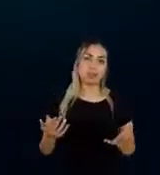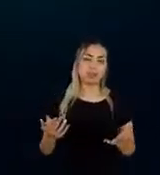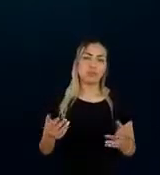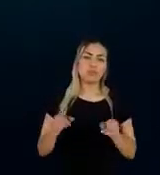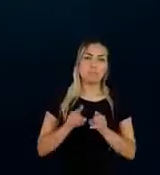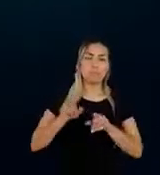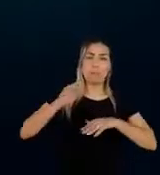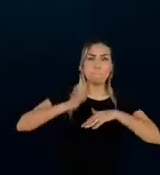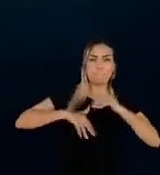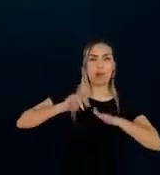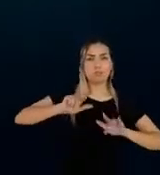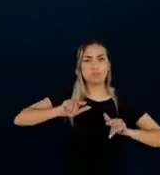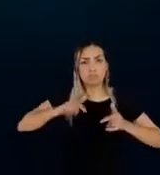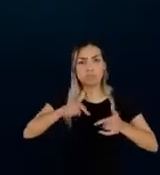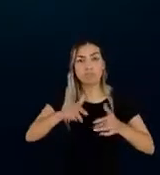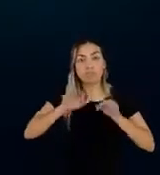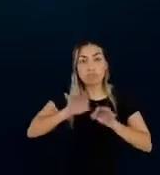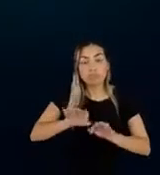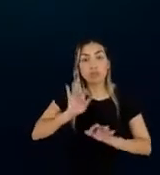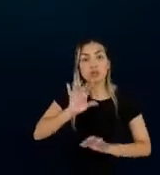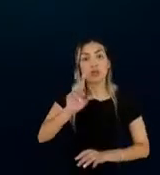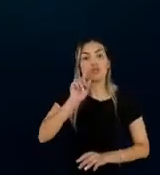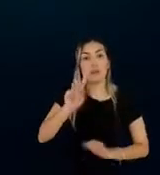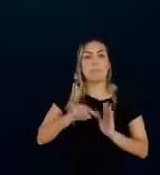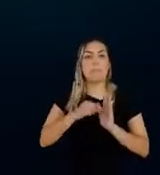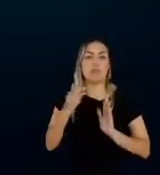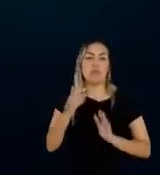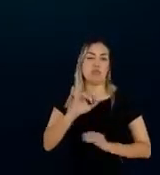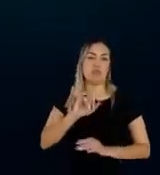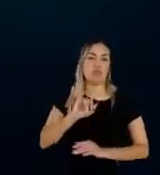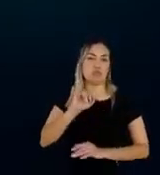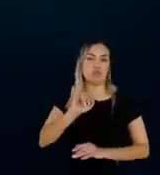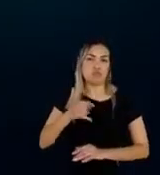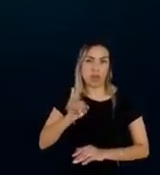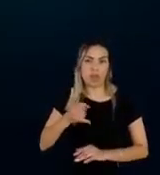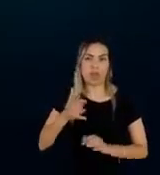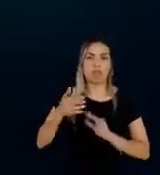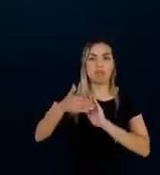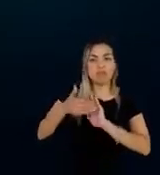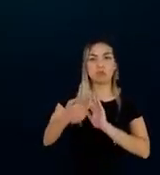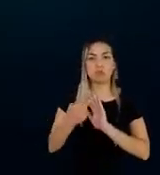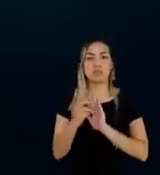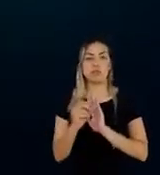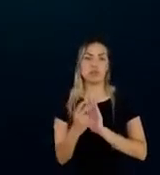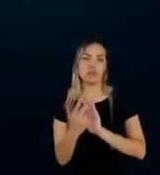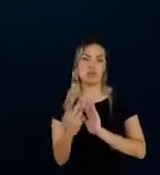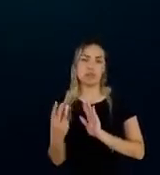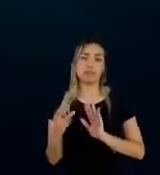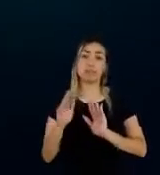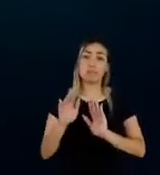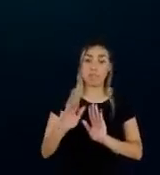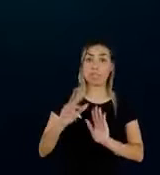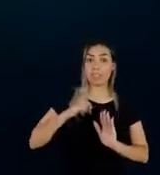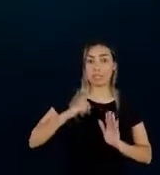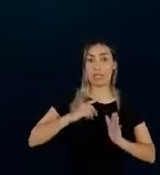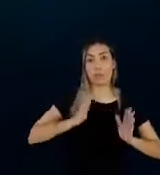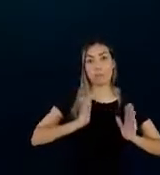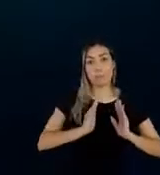partir de 1º de janeiro de 2023. Só uma atenção que haverá então um período de transição,